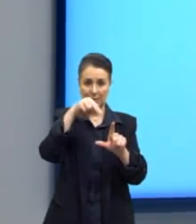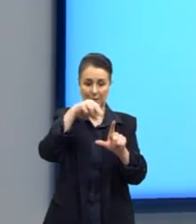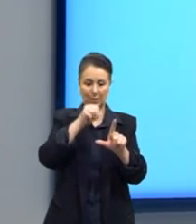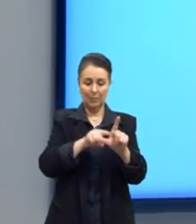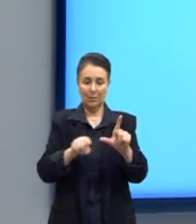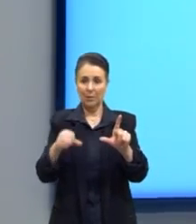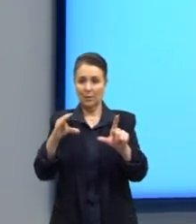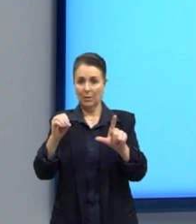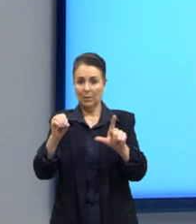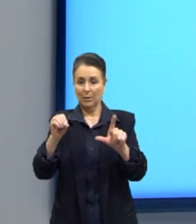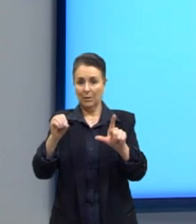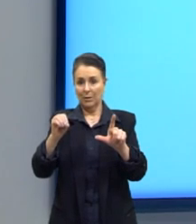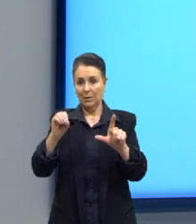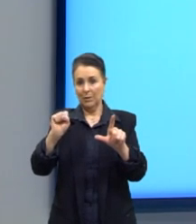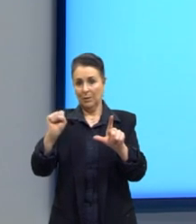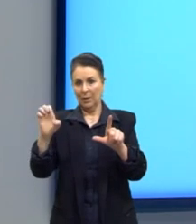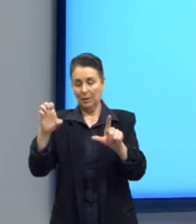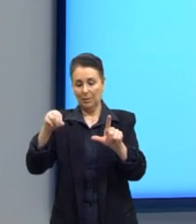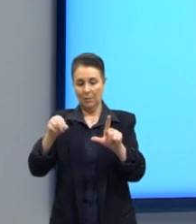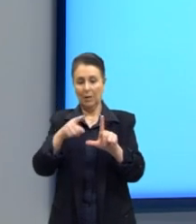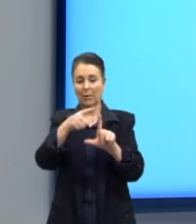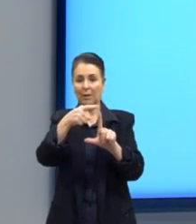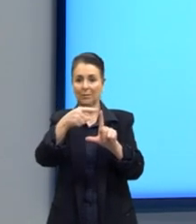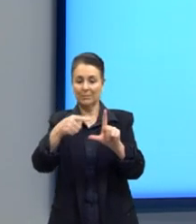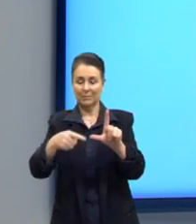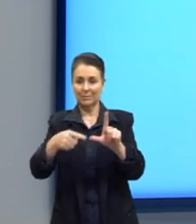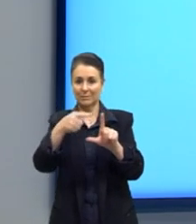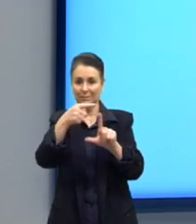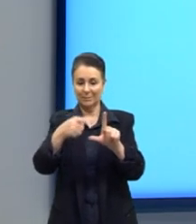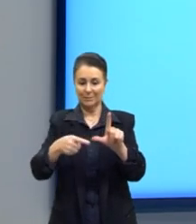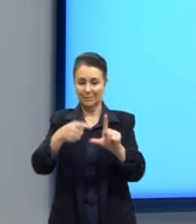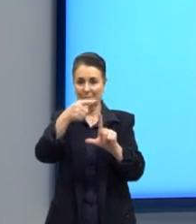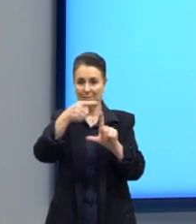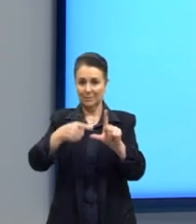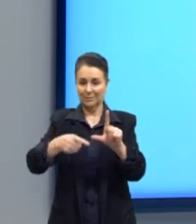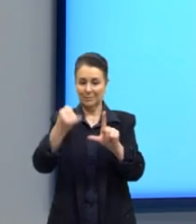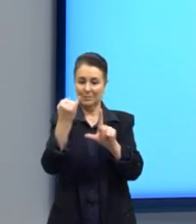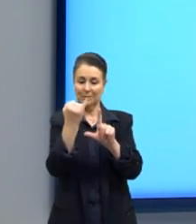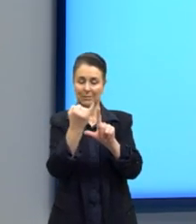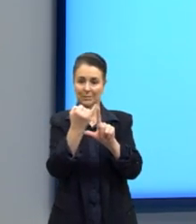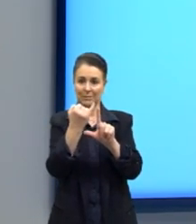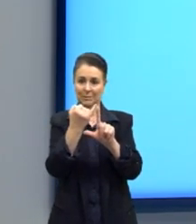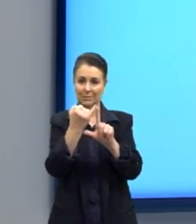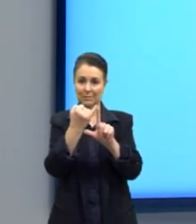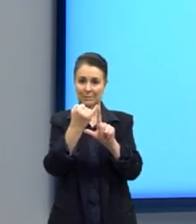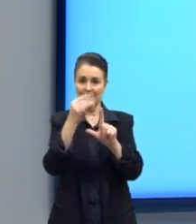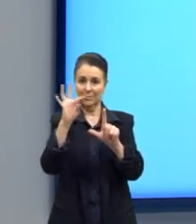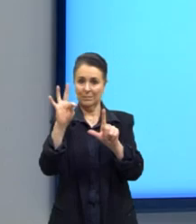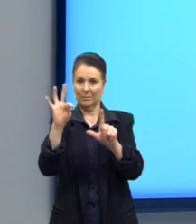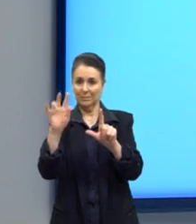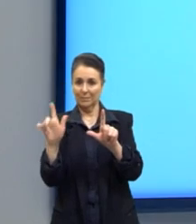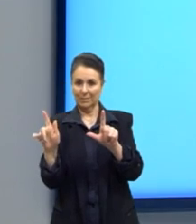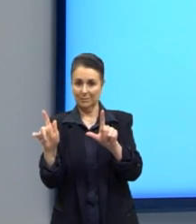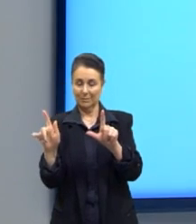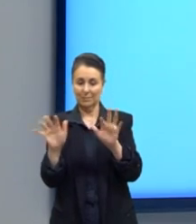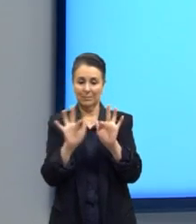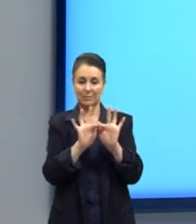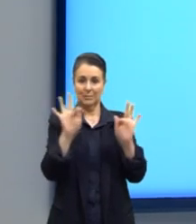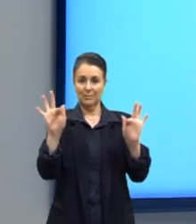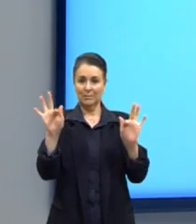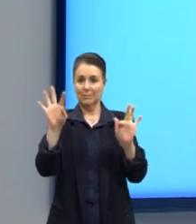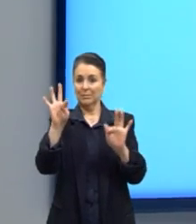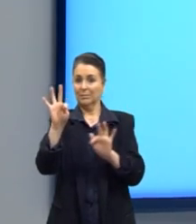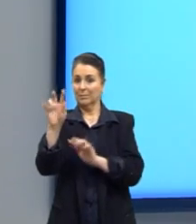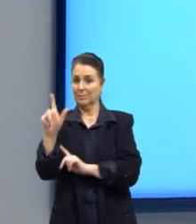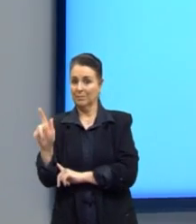função tangente é aí ela tem um formato que é diferente né do seno e cosseno a função tangente